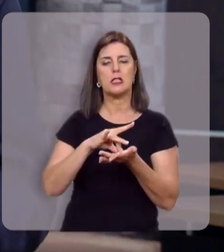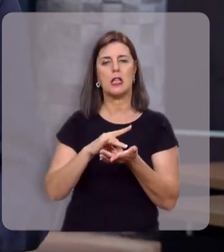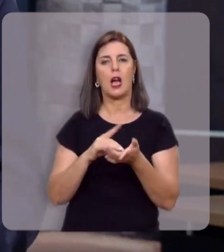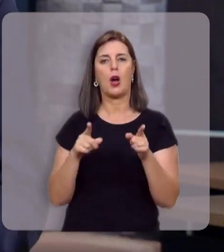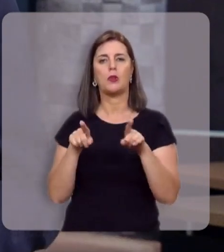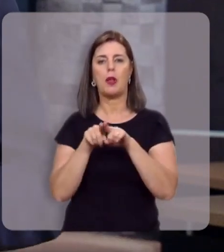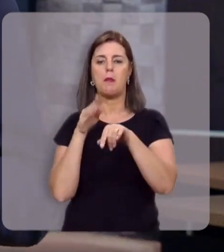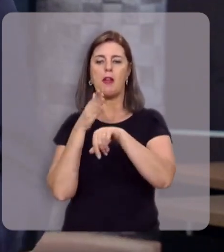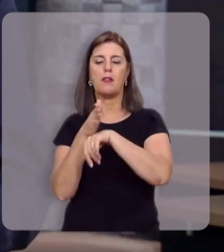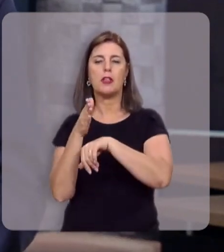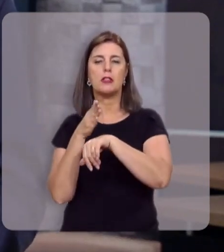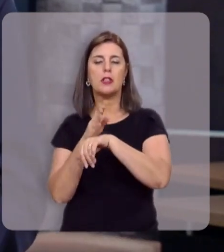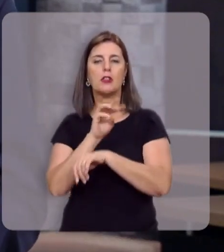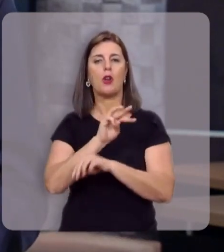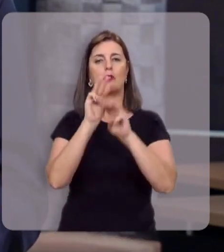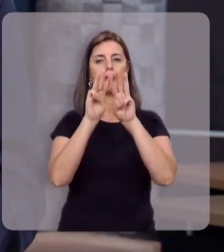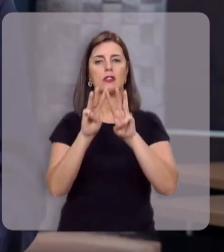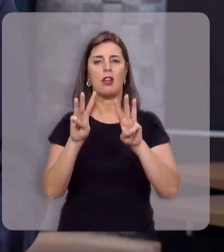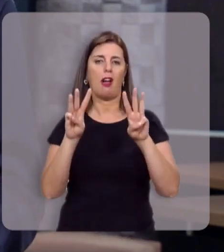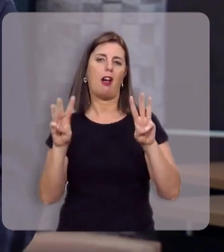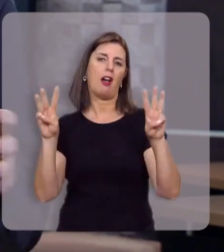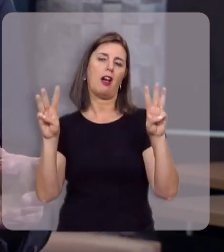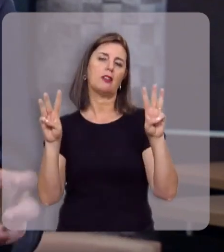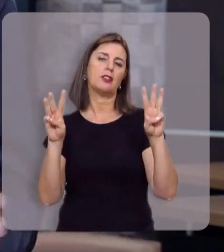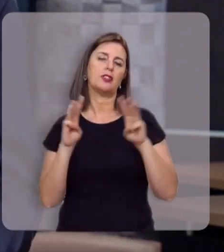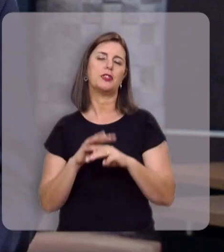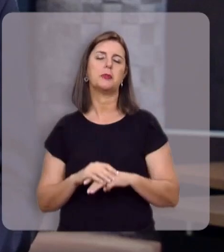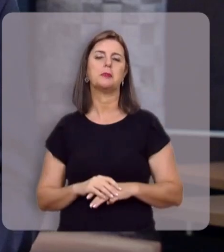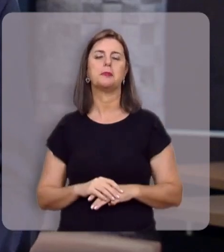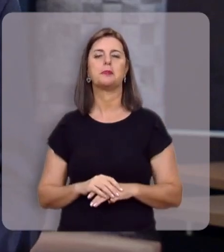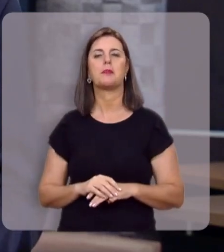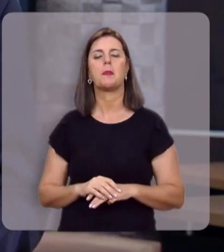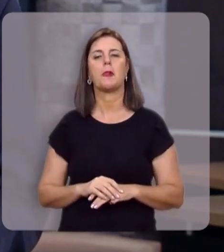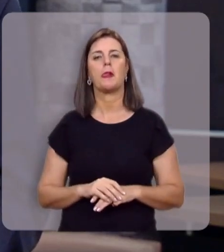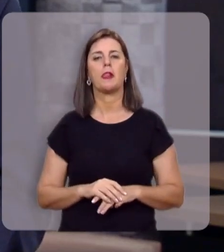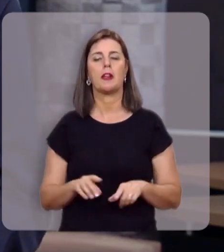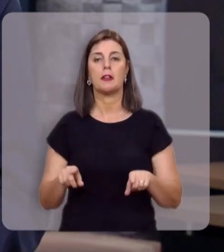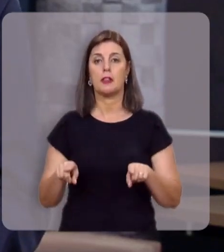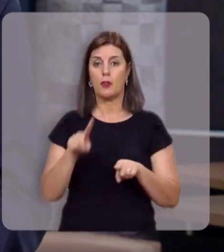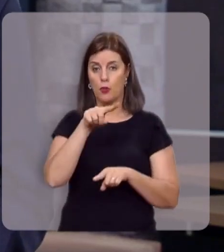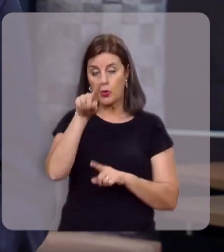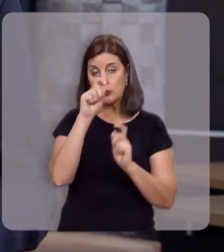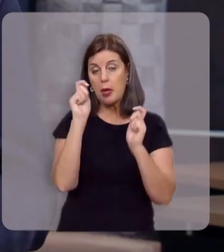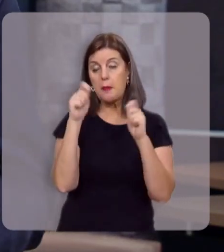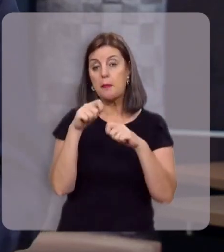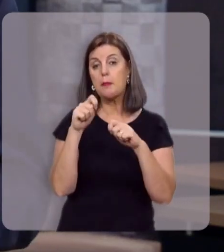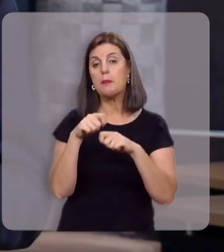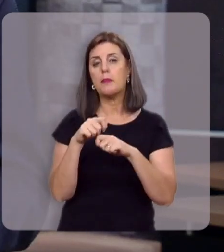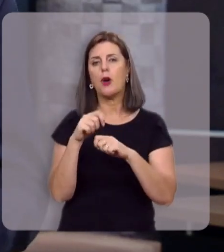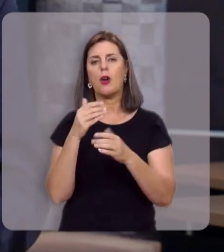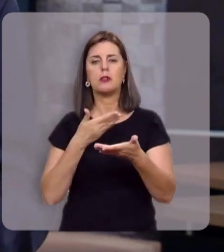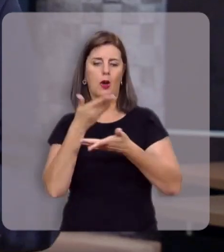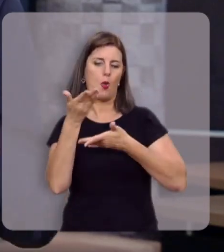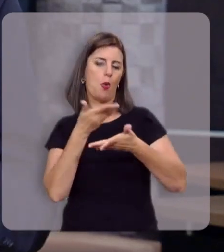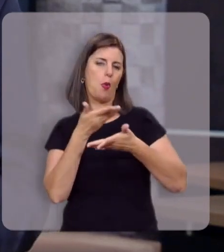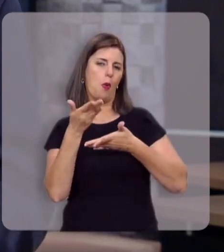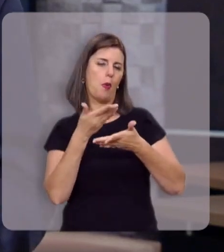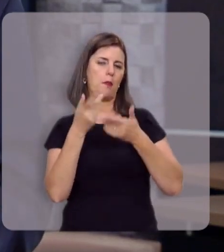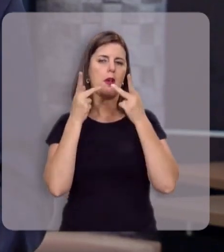@IPBOficial, também visitando o nosso site ipb.org.br e que você